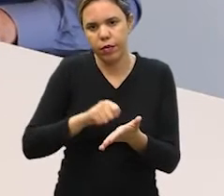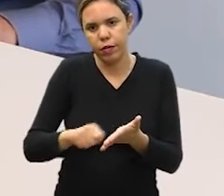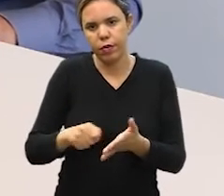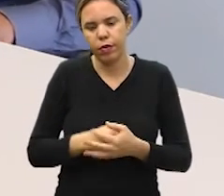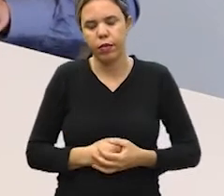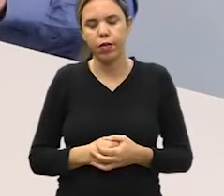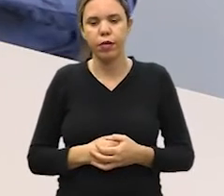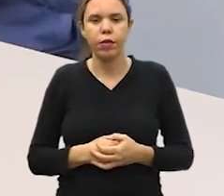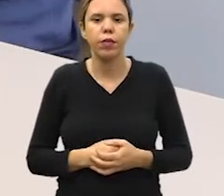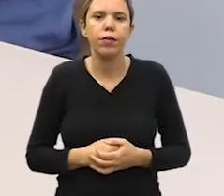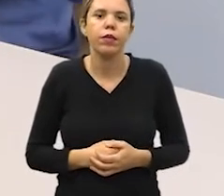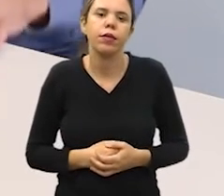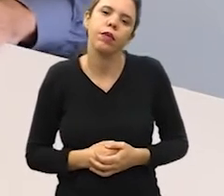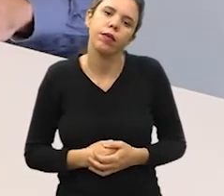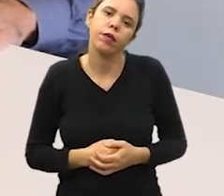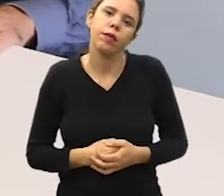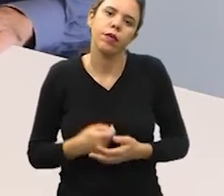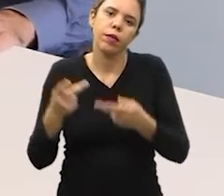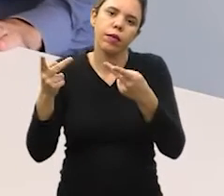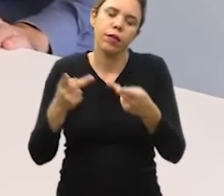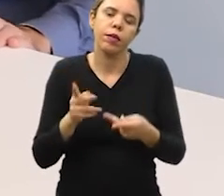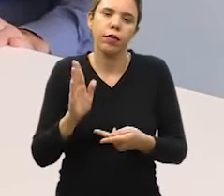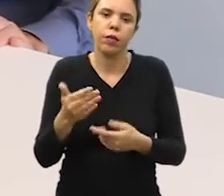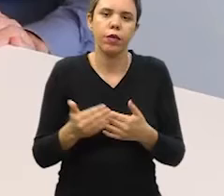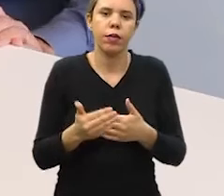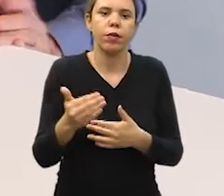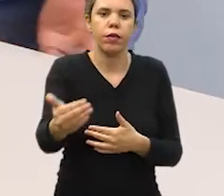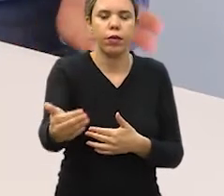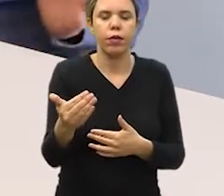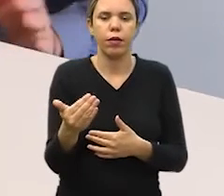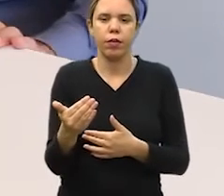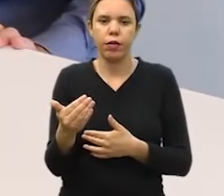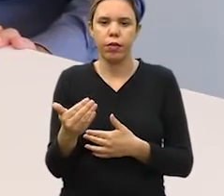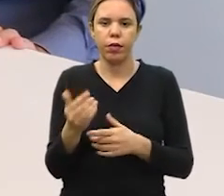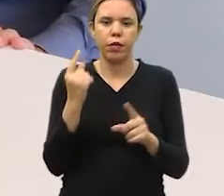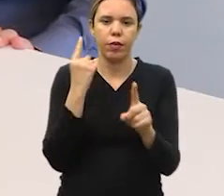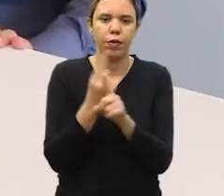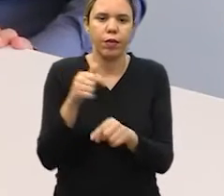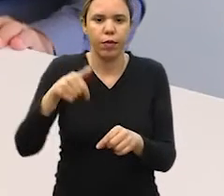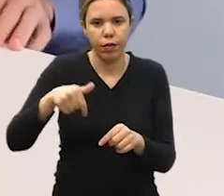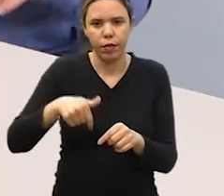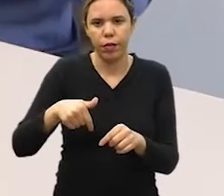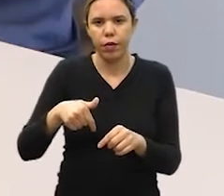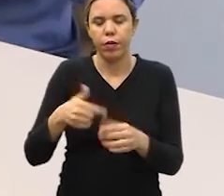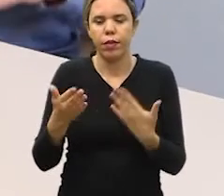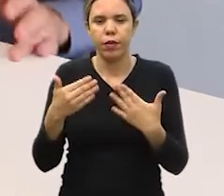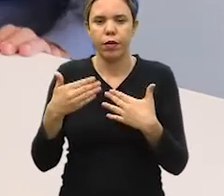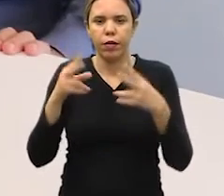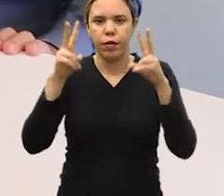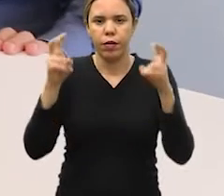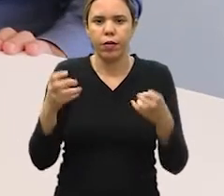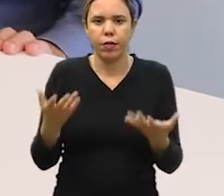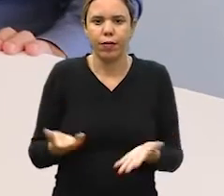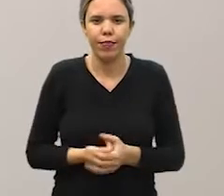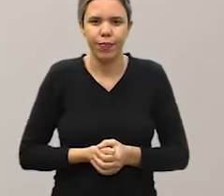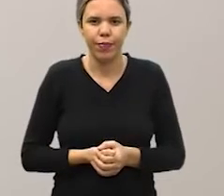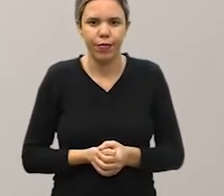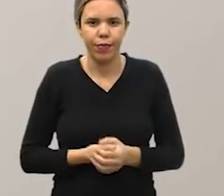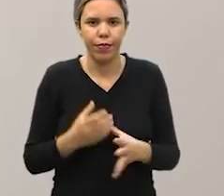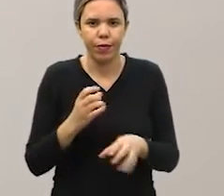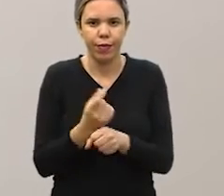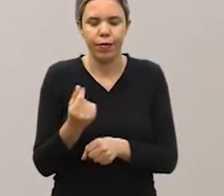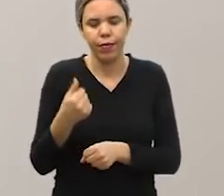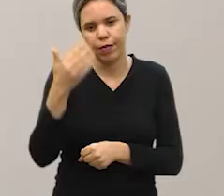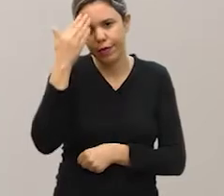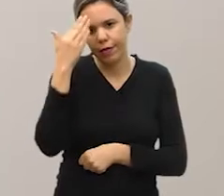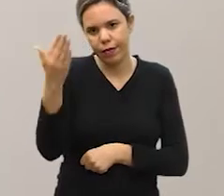Wander, e convidá-lo já para um próximo encontro, para a gente debater mais a respeito das